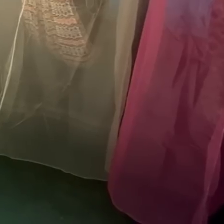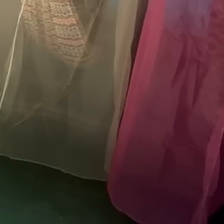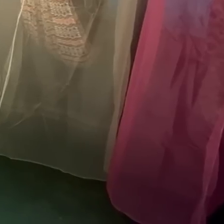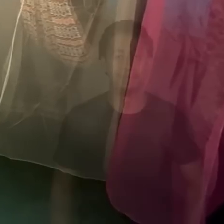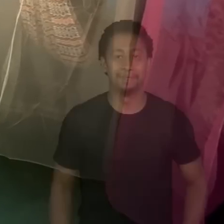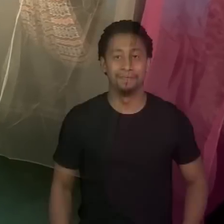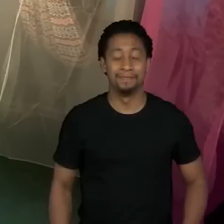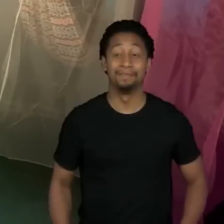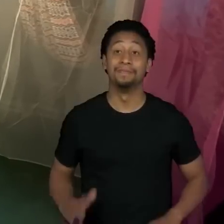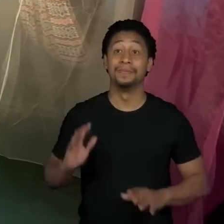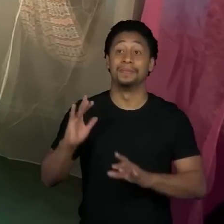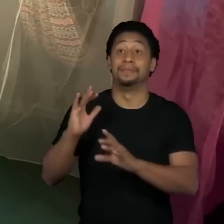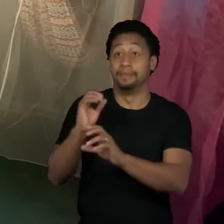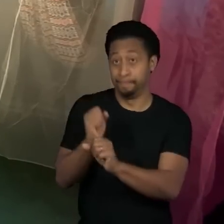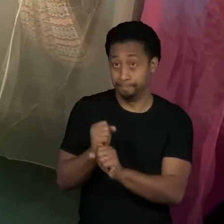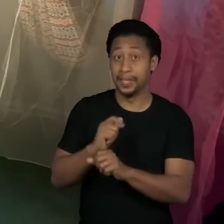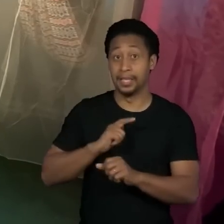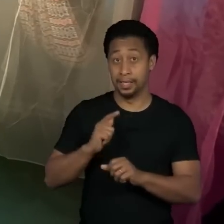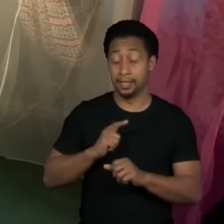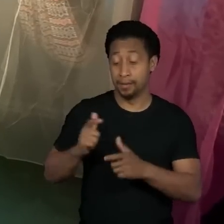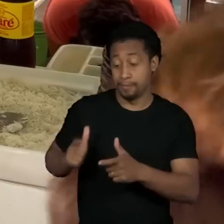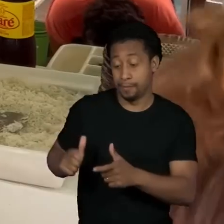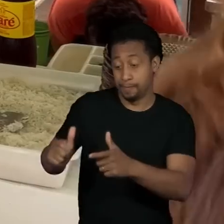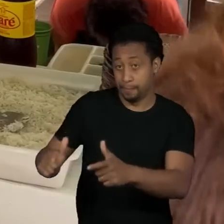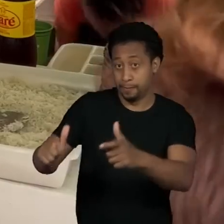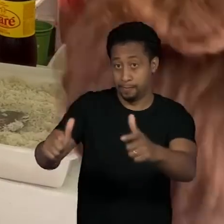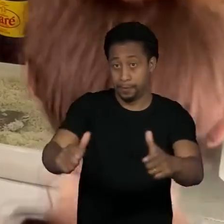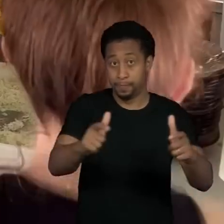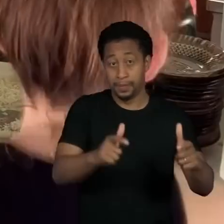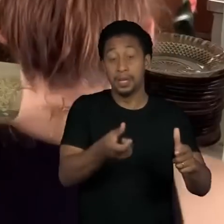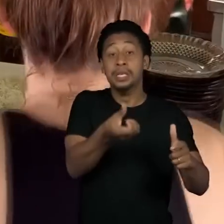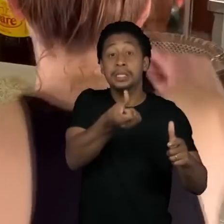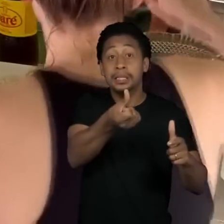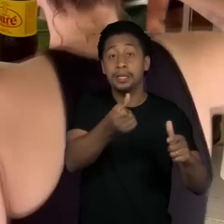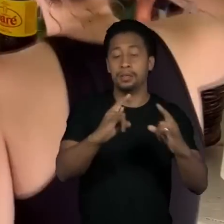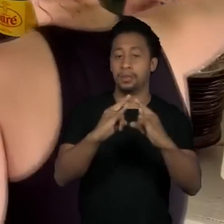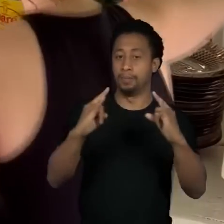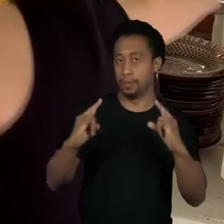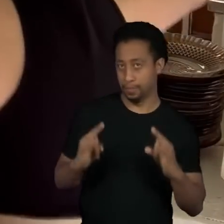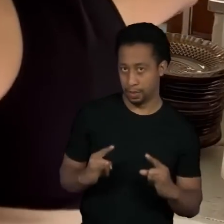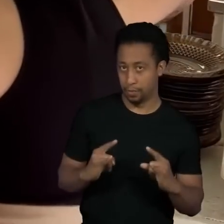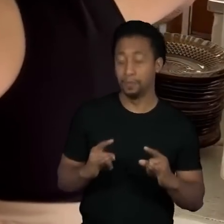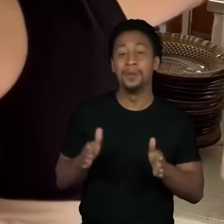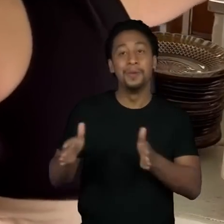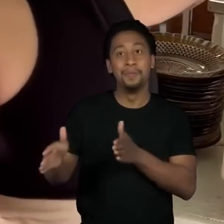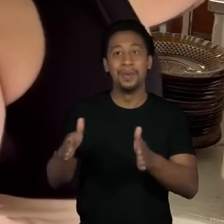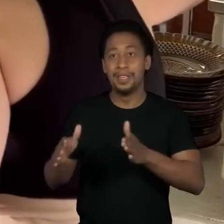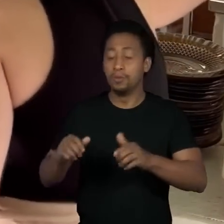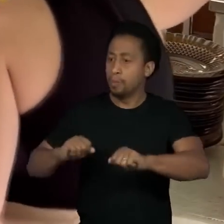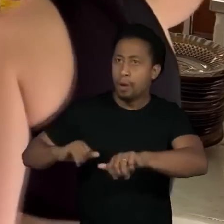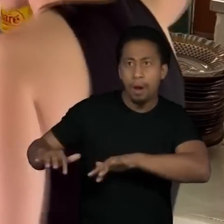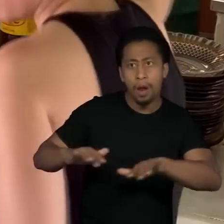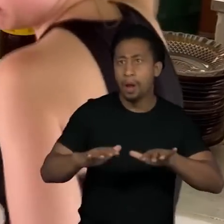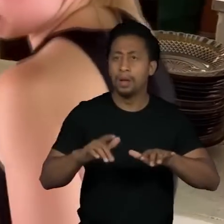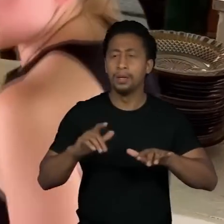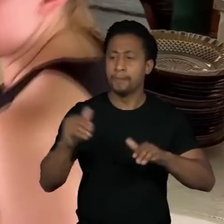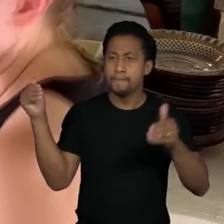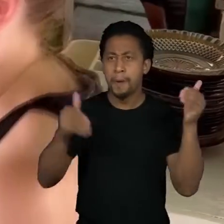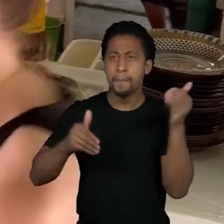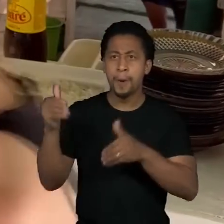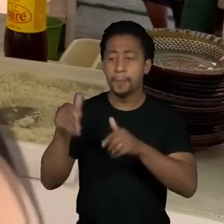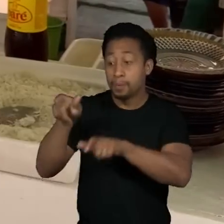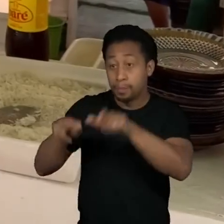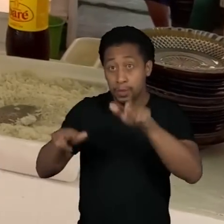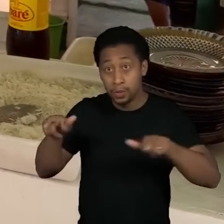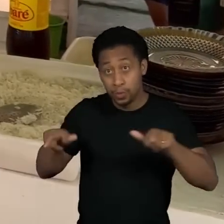Ao todo, são 6 acampamentos como esse. Em décadas de atividade, receberam centenas de cientistas de